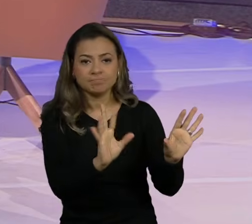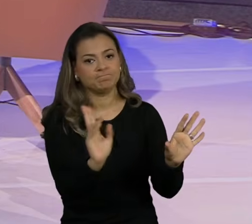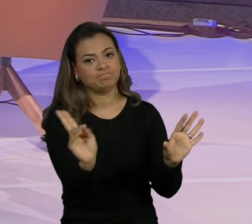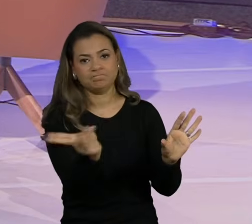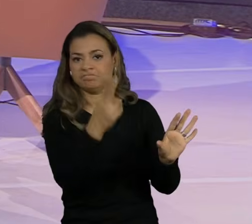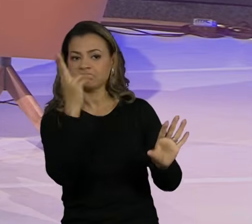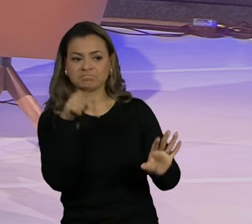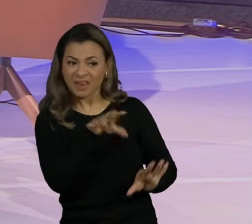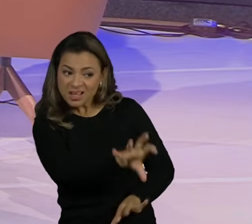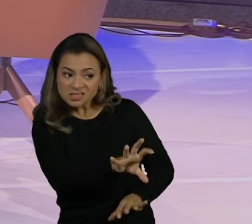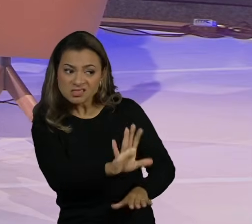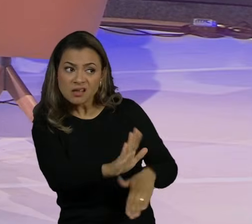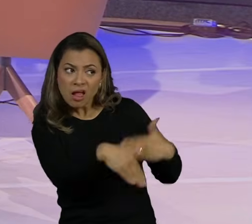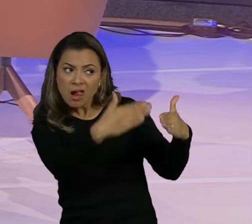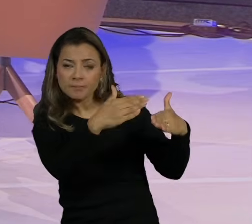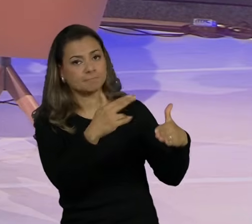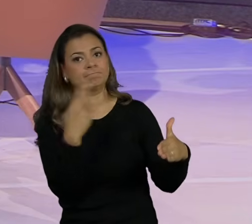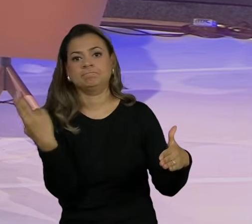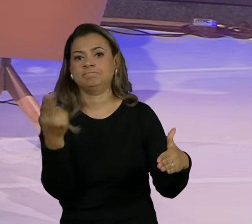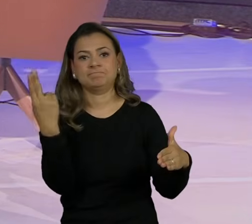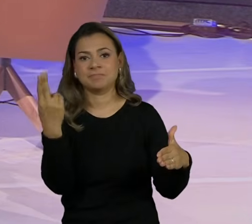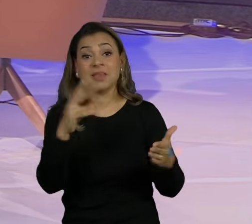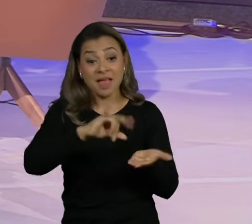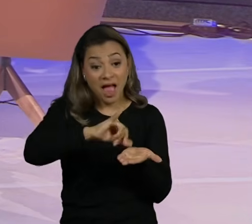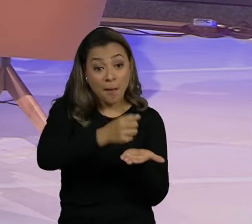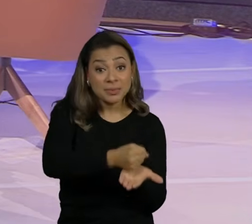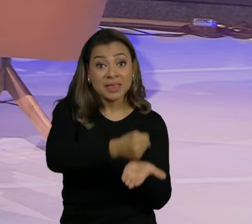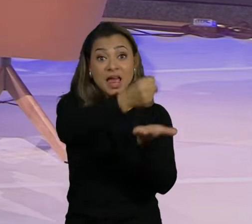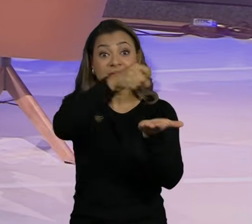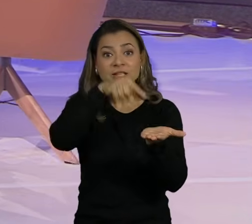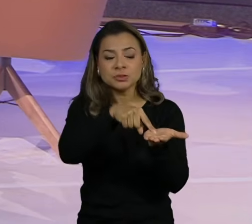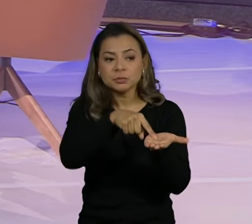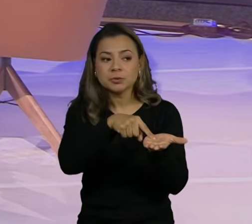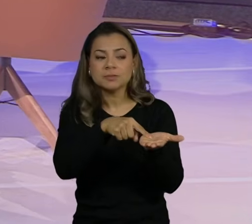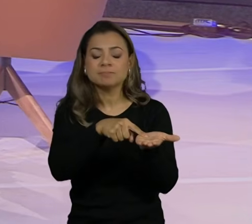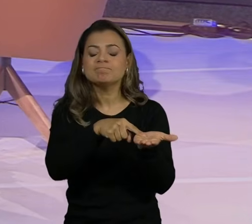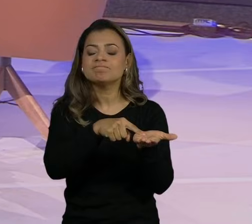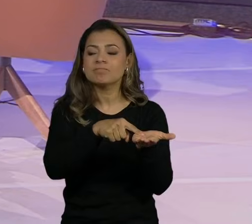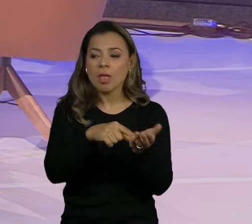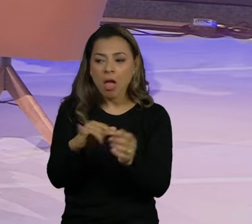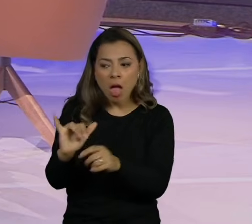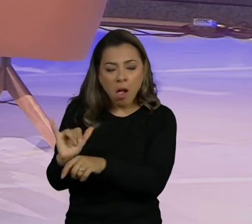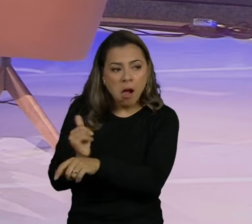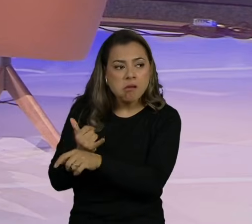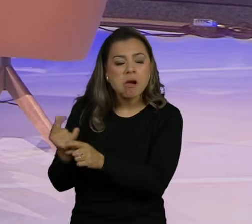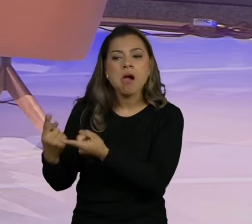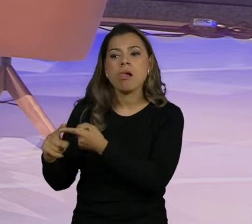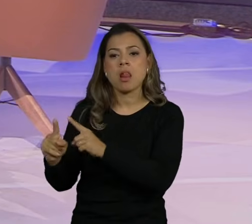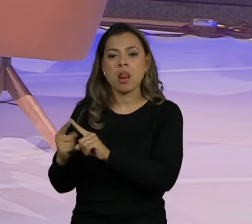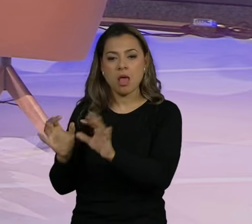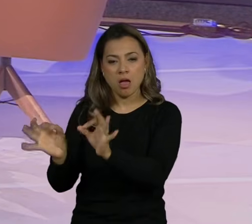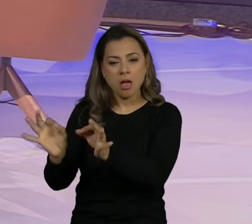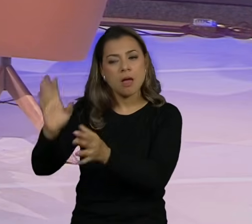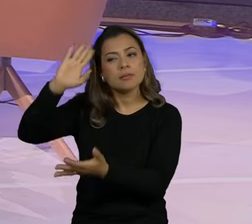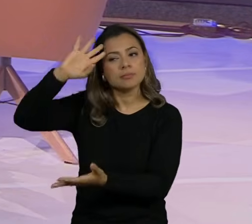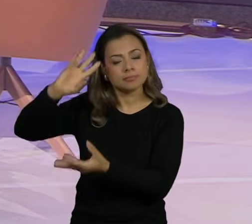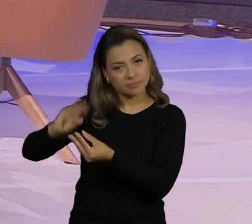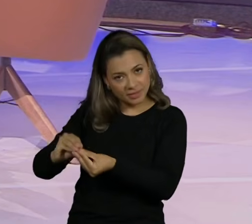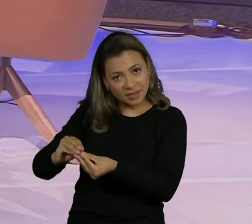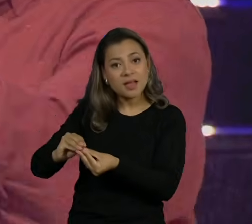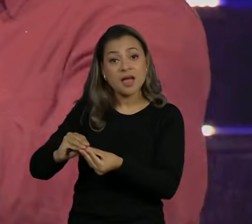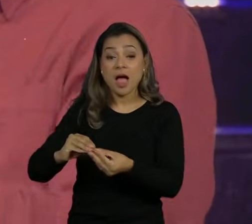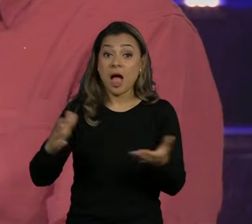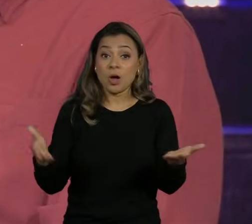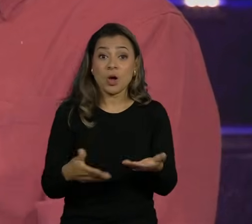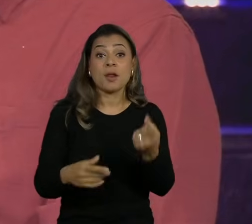exatamente o que foi feito. O capitalismo aprendeu o quê? A pegar os ideais dessa revolução expressiva de